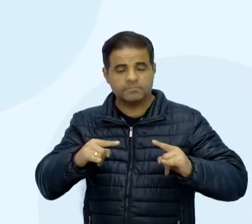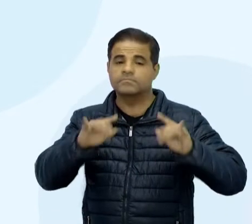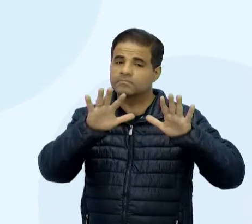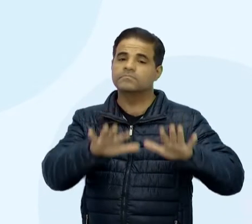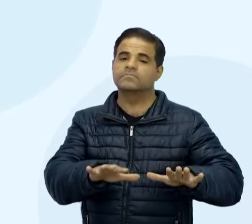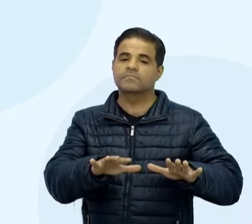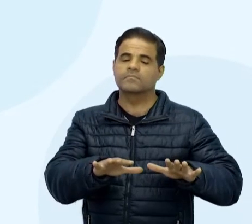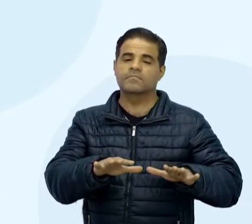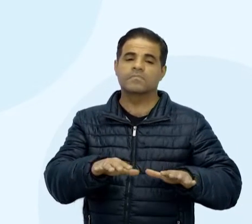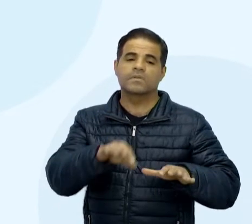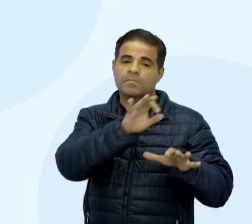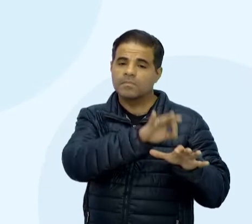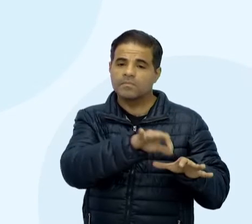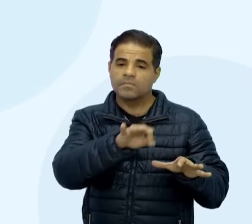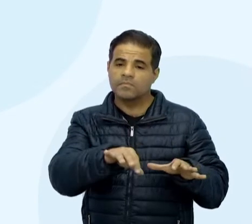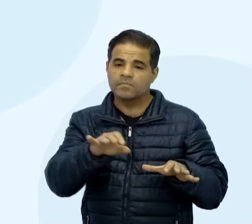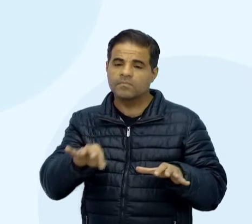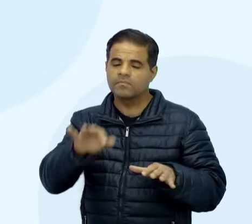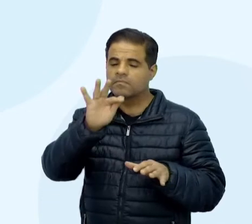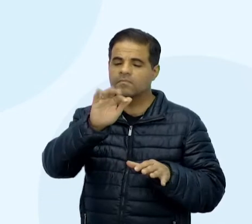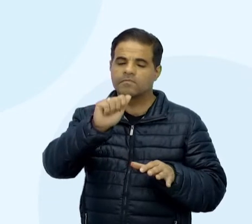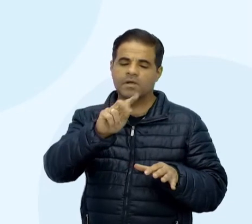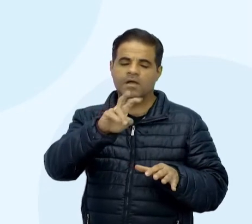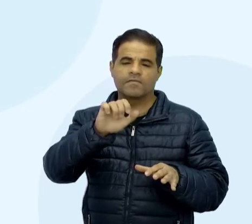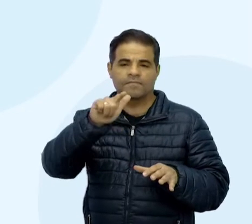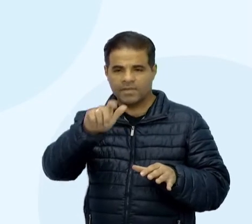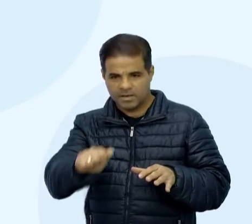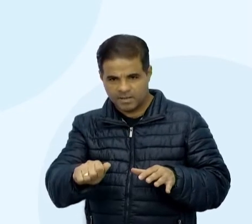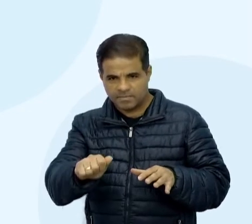ali também as plantinhas chamadas favela.